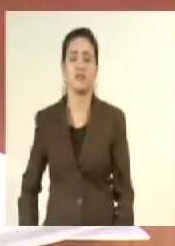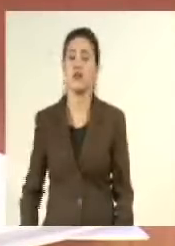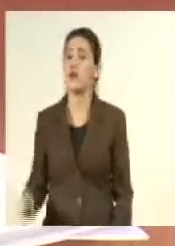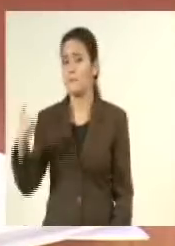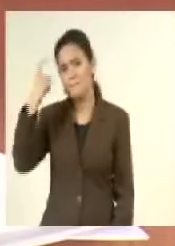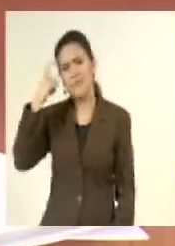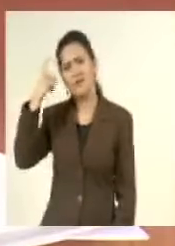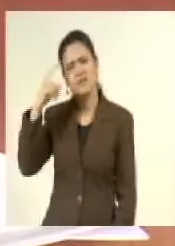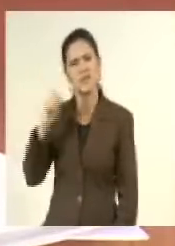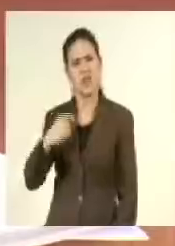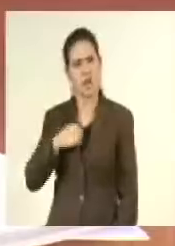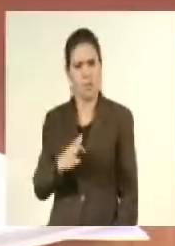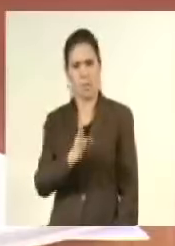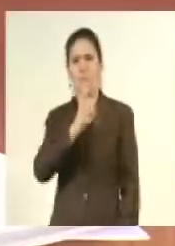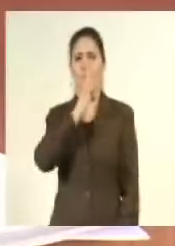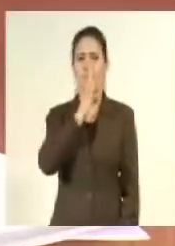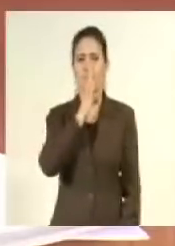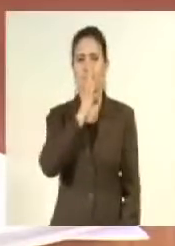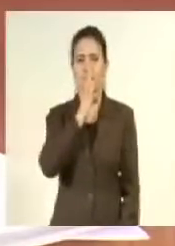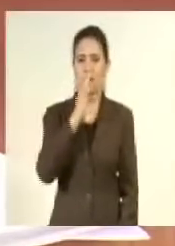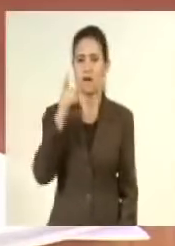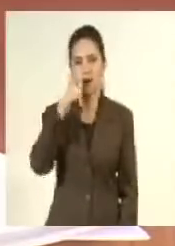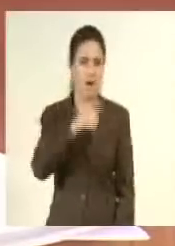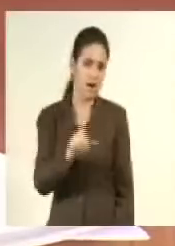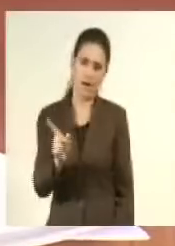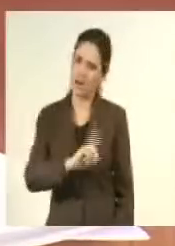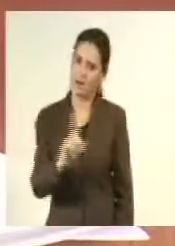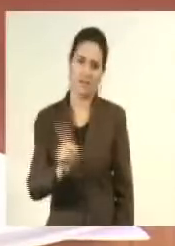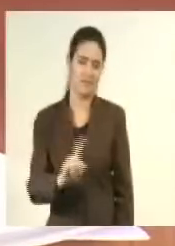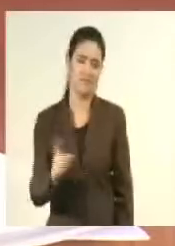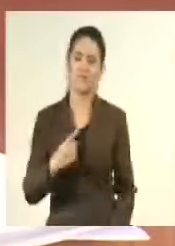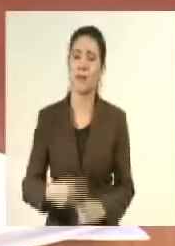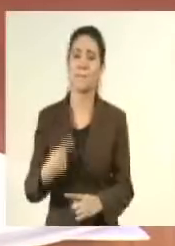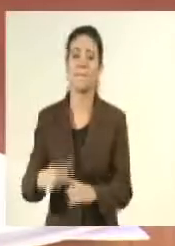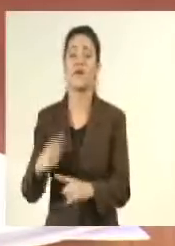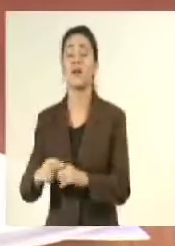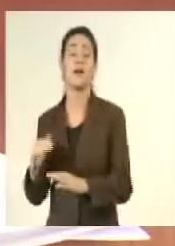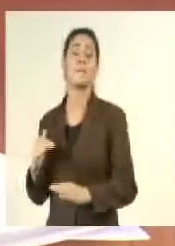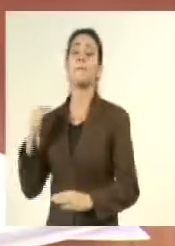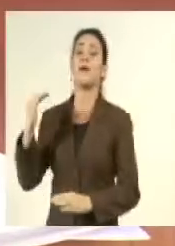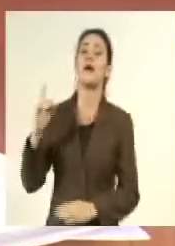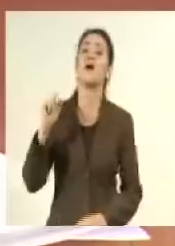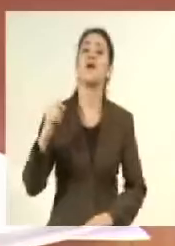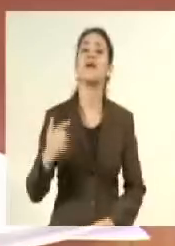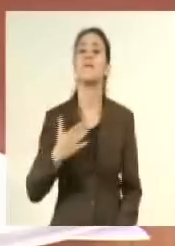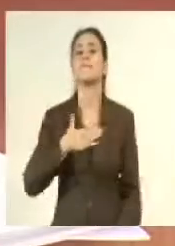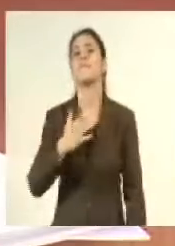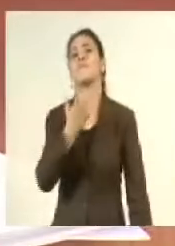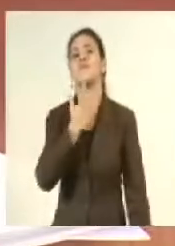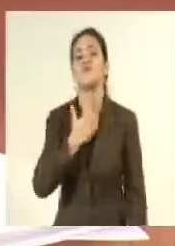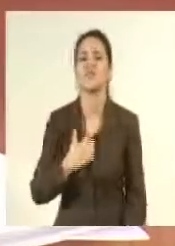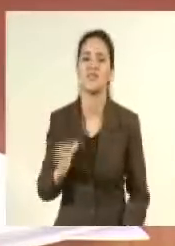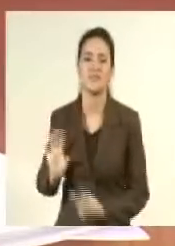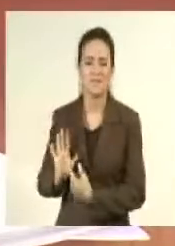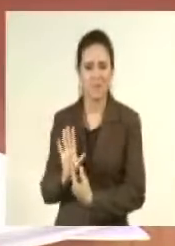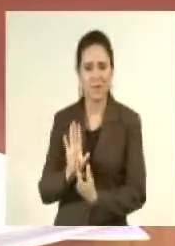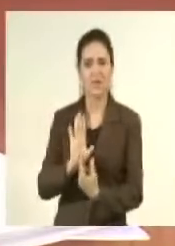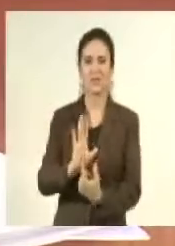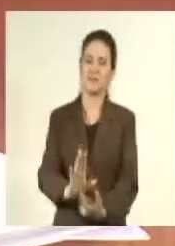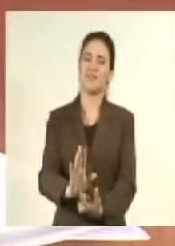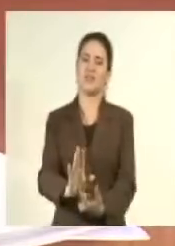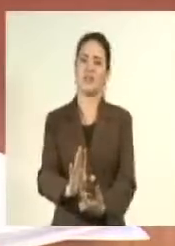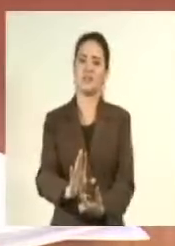me calar, eles não vão conseguir, porque maior será a minha vontade de mostrar,